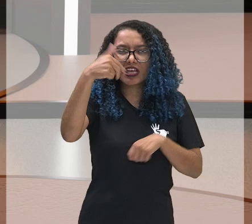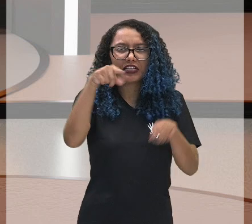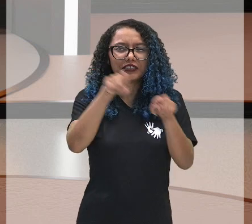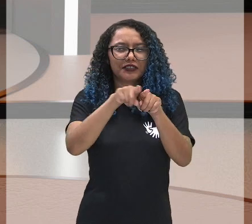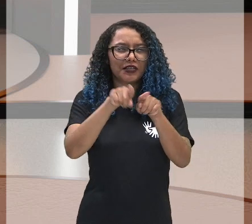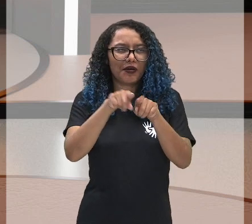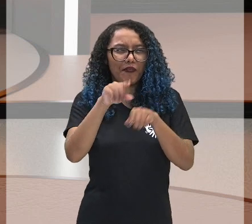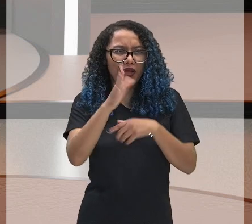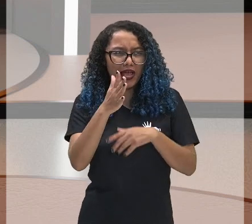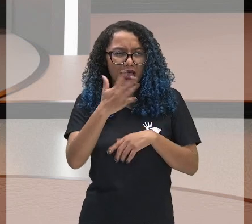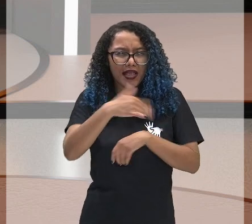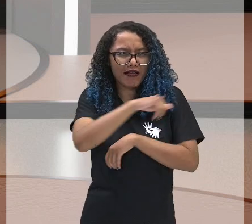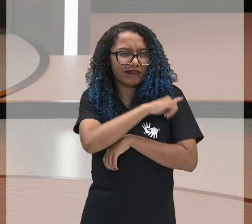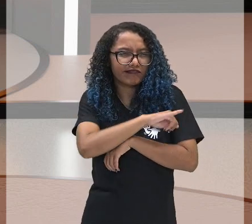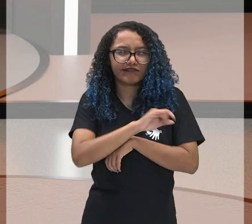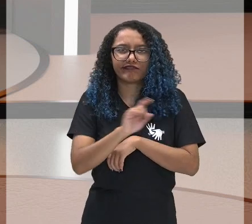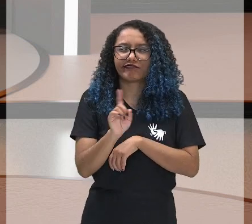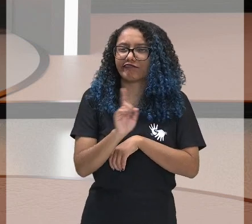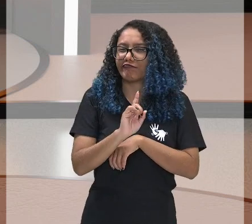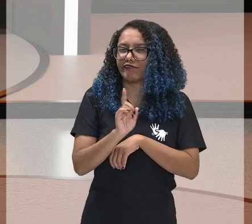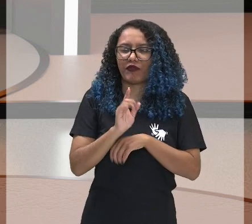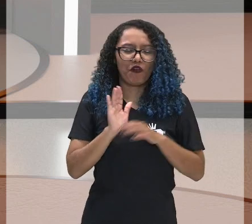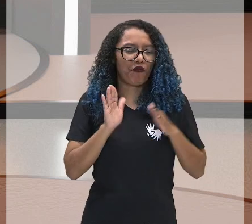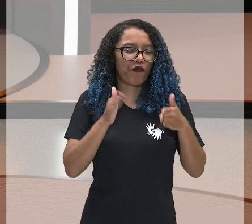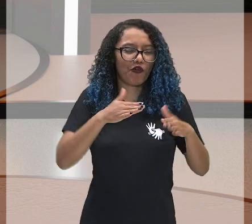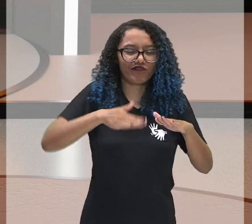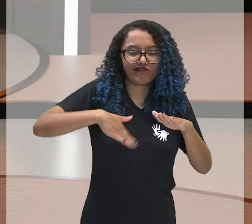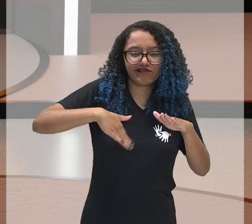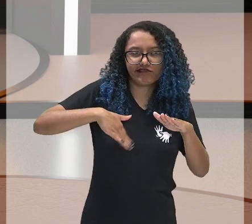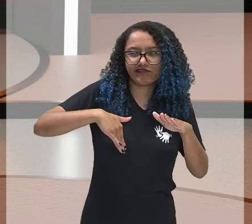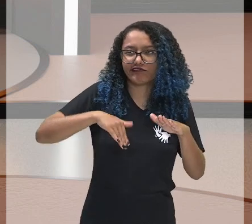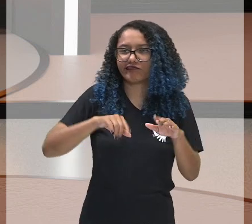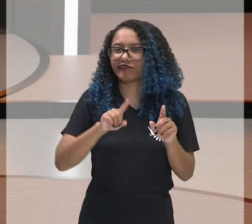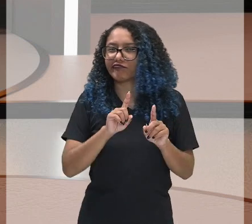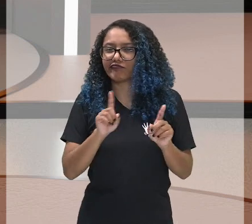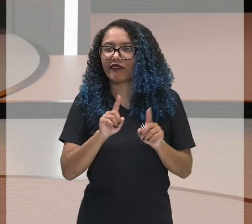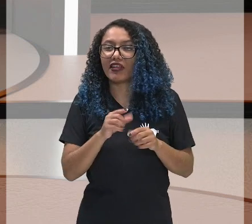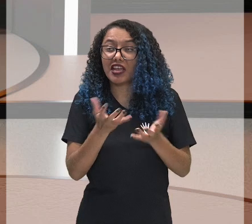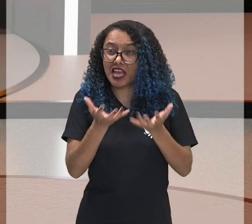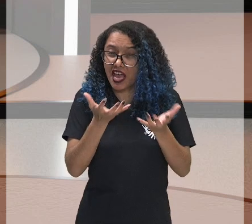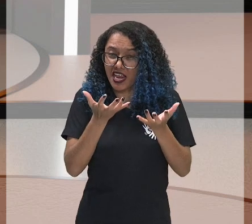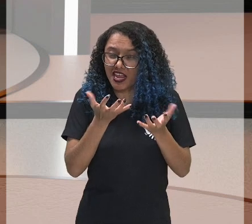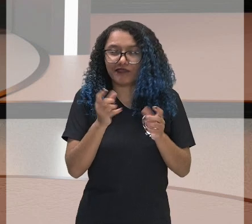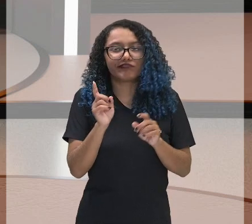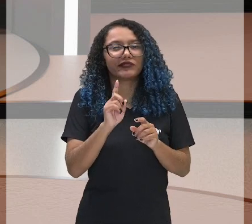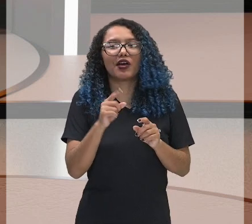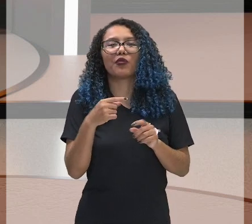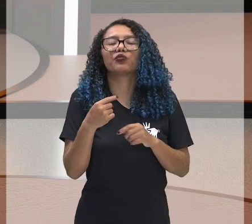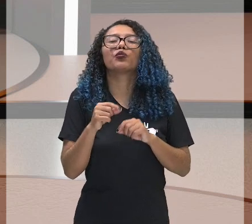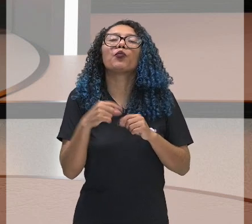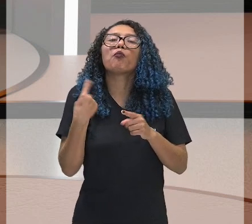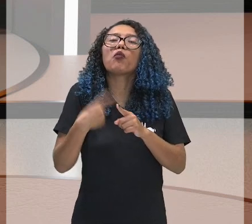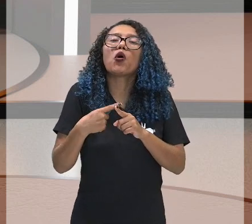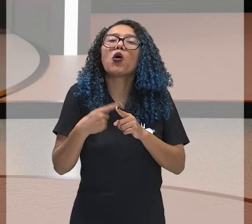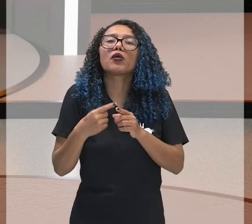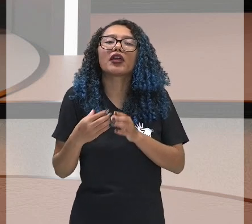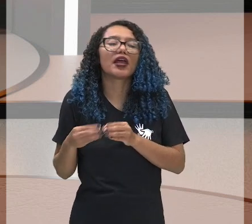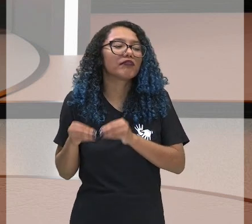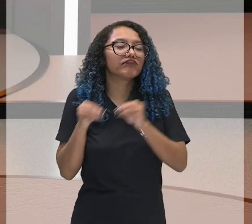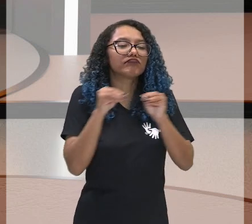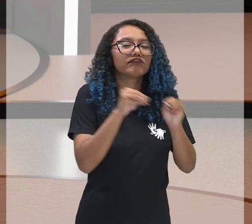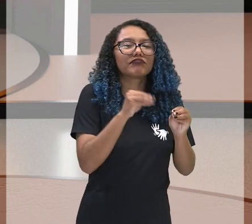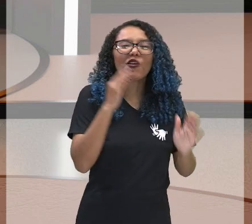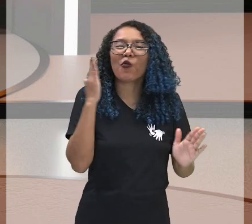litoral carioca, tá, gente? Ela não veio porque ela quis. Ela veio fugindo, galera. Fugindo das tropas de